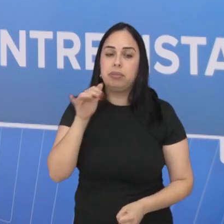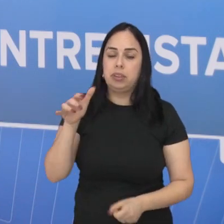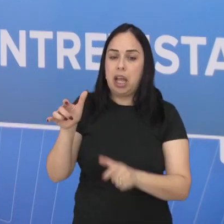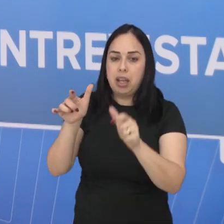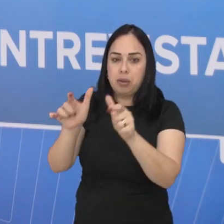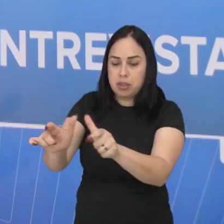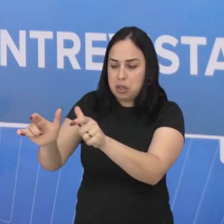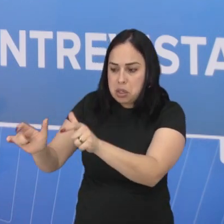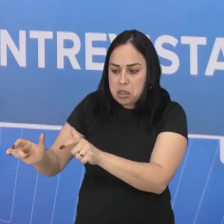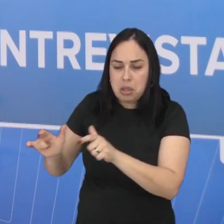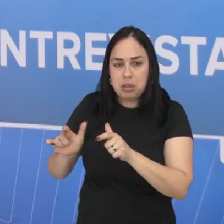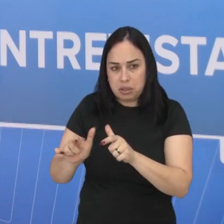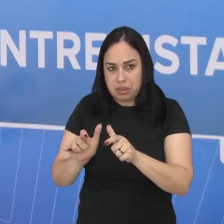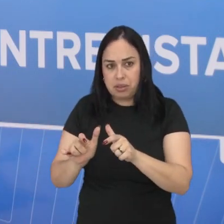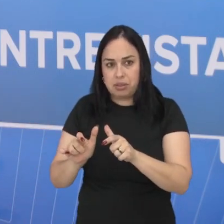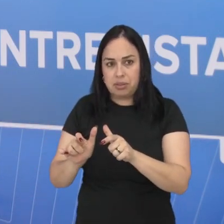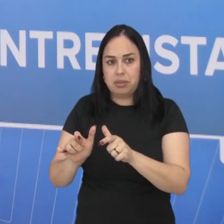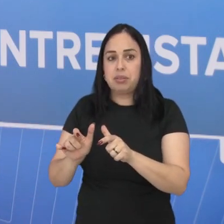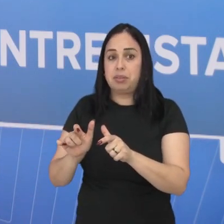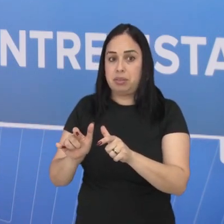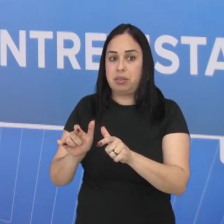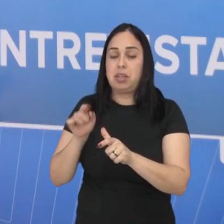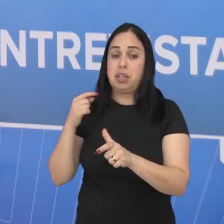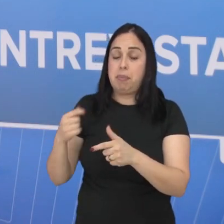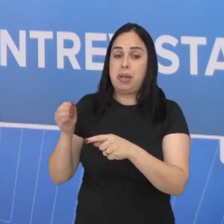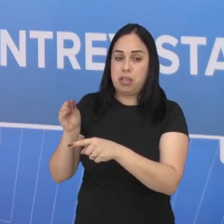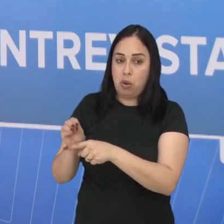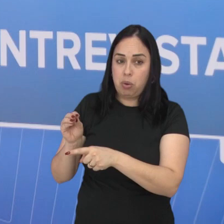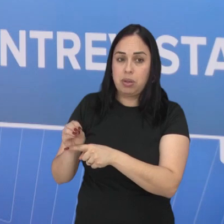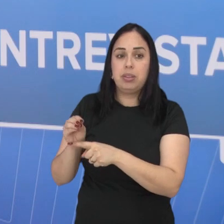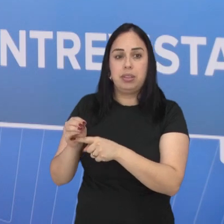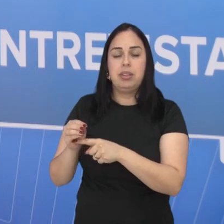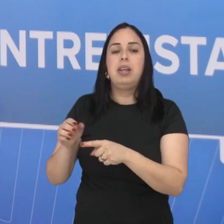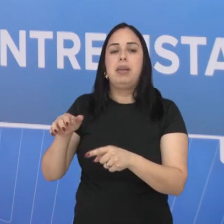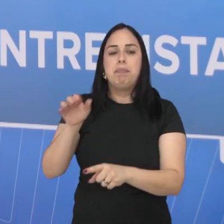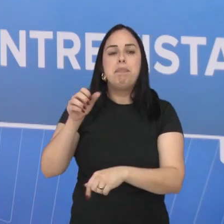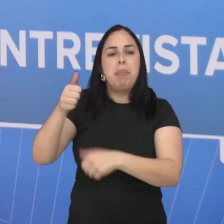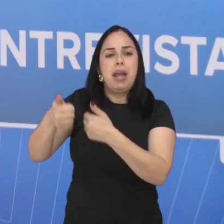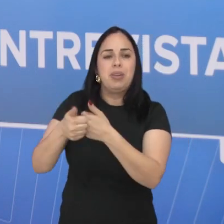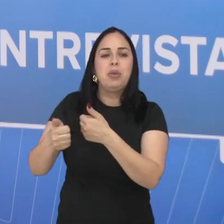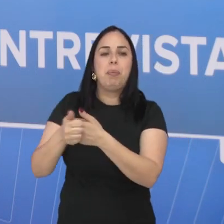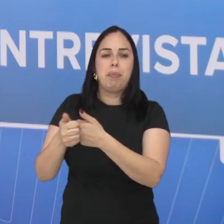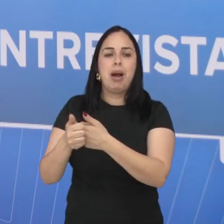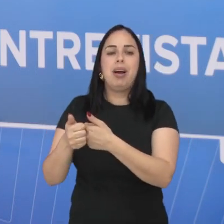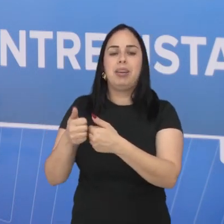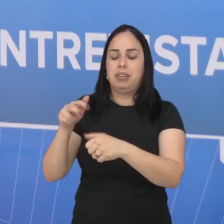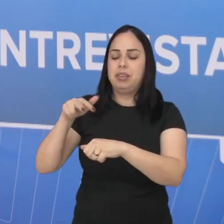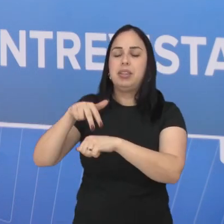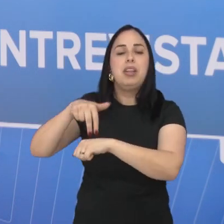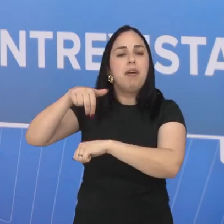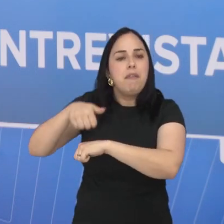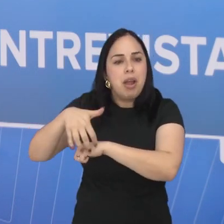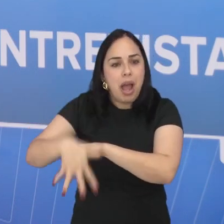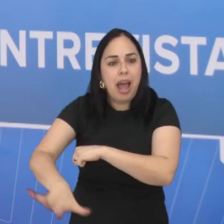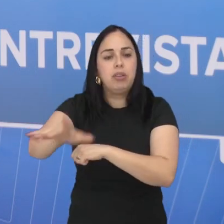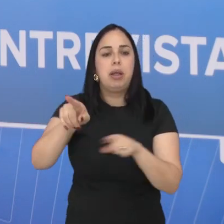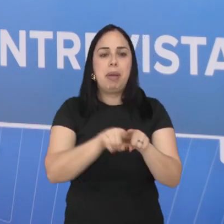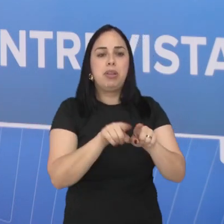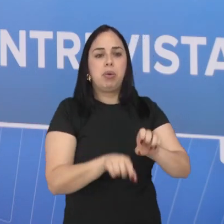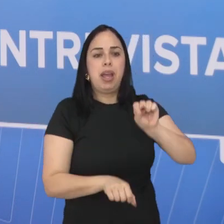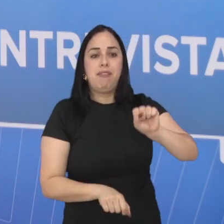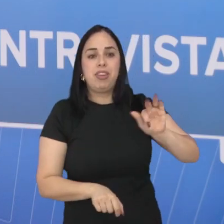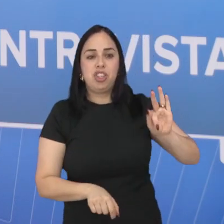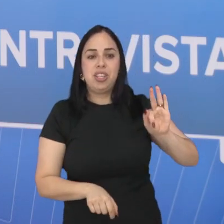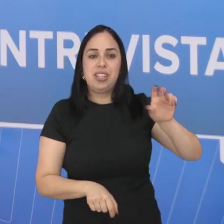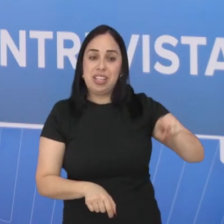no município de áreas de proteção ambiental, que seriam essas unidades de conservação, que seria a APA do Banhado, ou até mesmo a APA de São Francisco